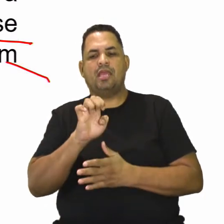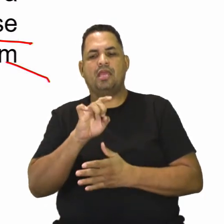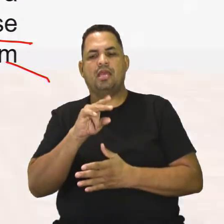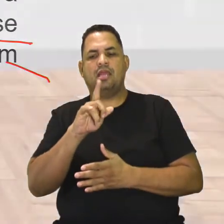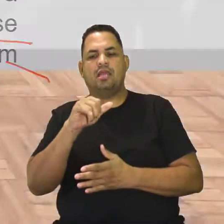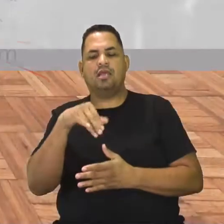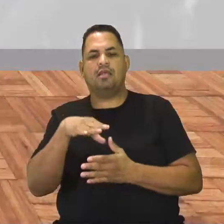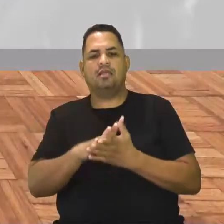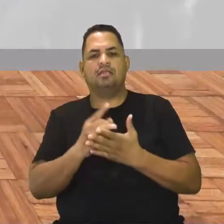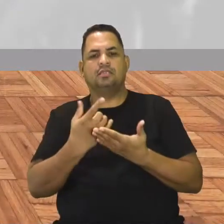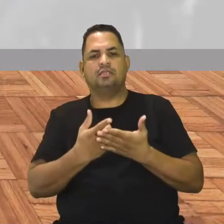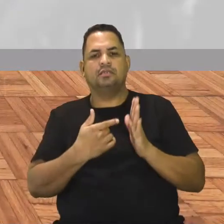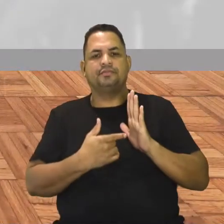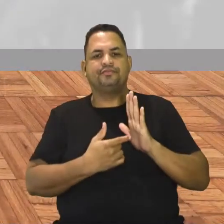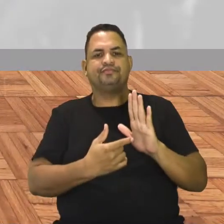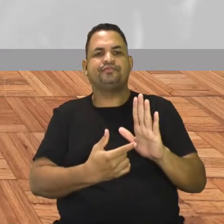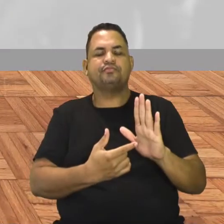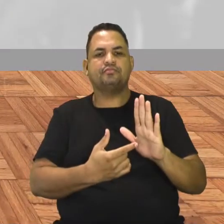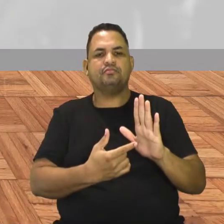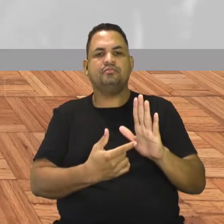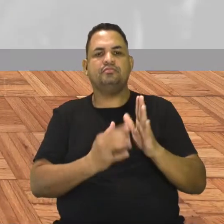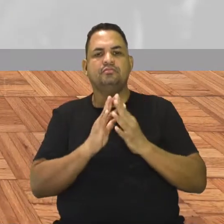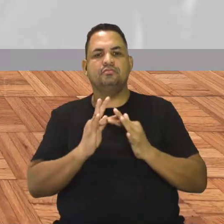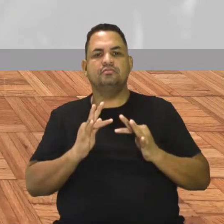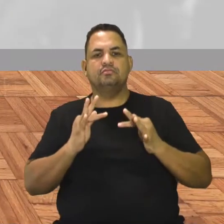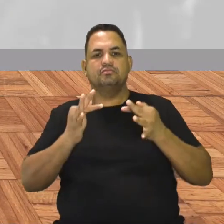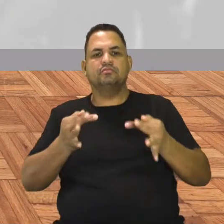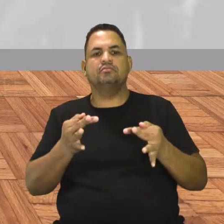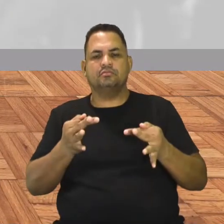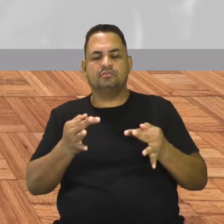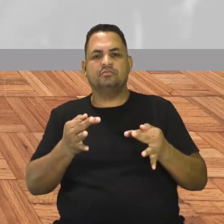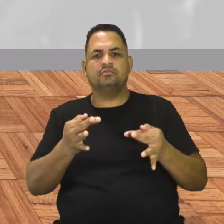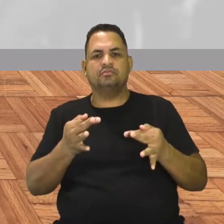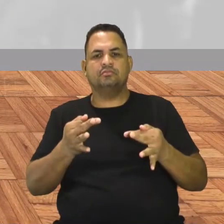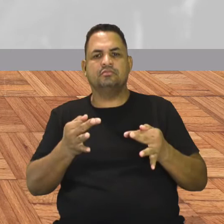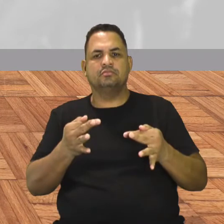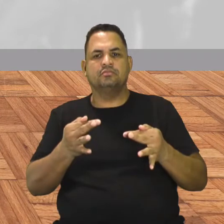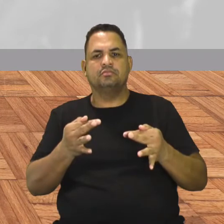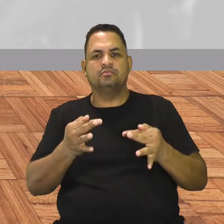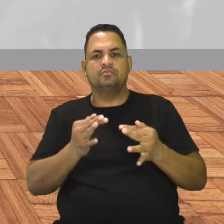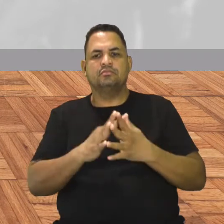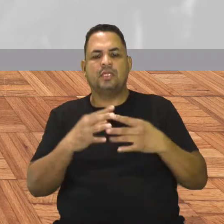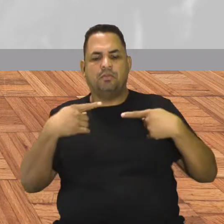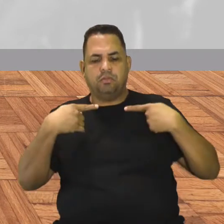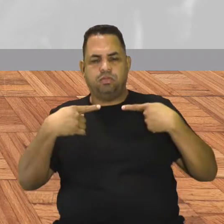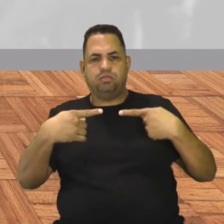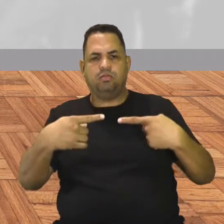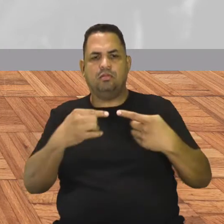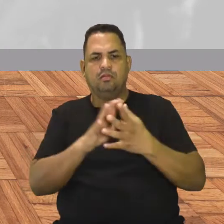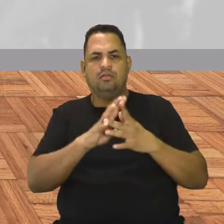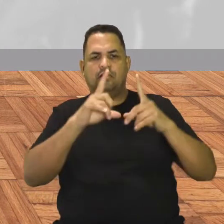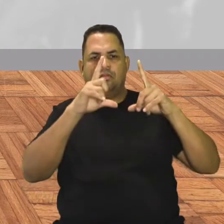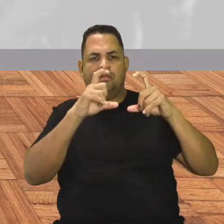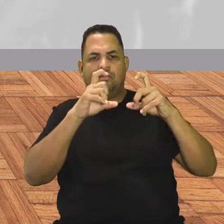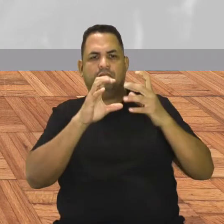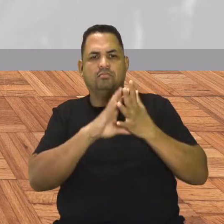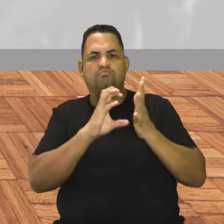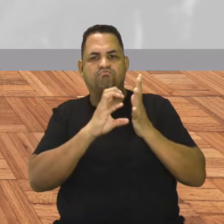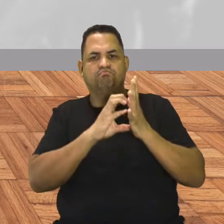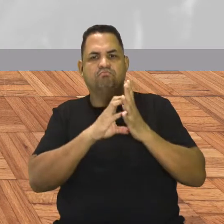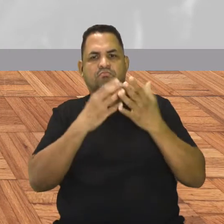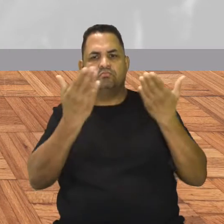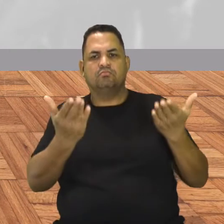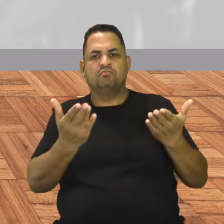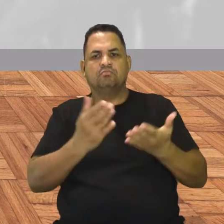Berlim, ela vem representar o fim desse conflito. Aqui, essa foto aqui é muito